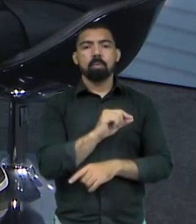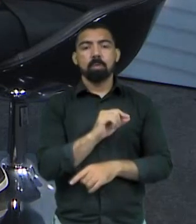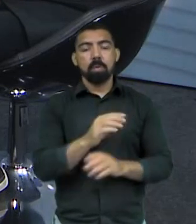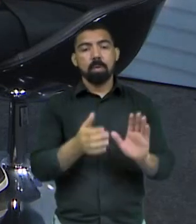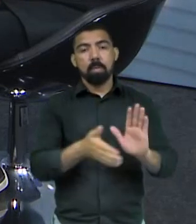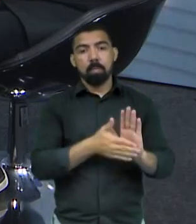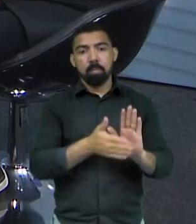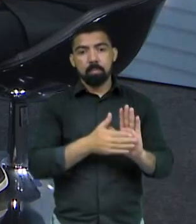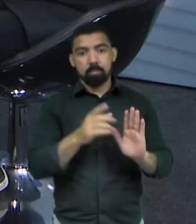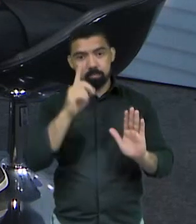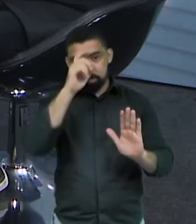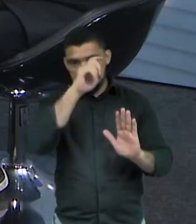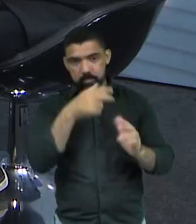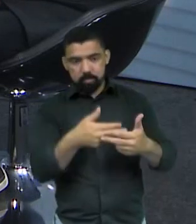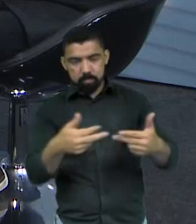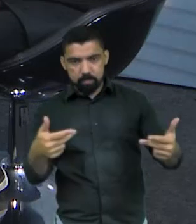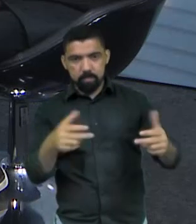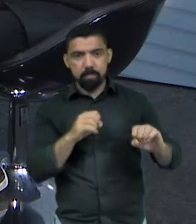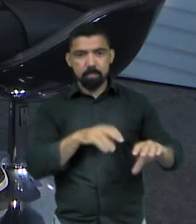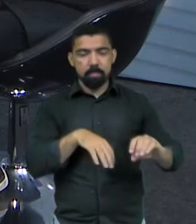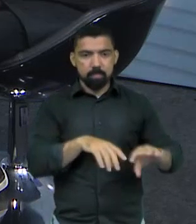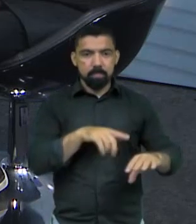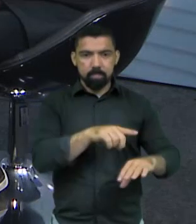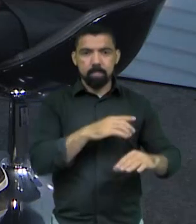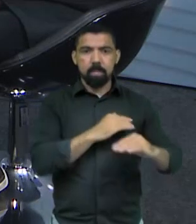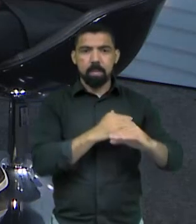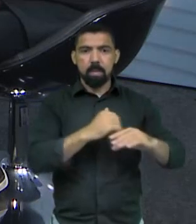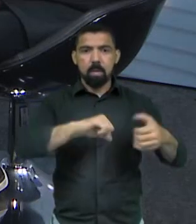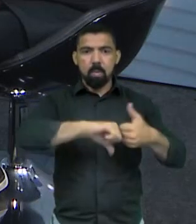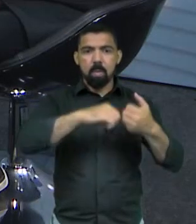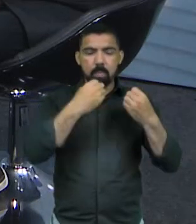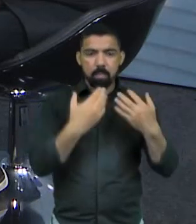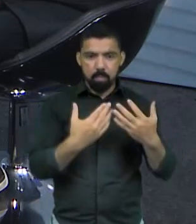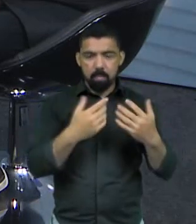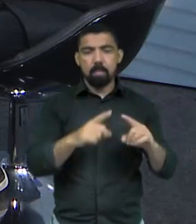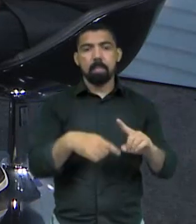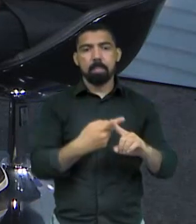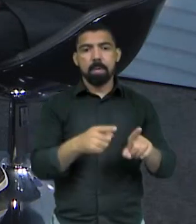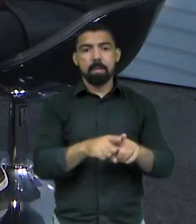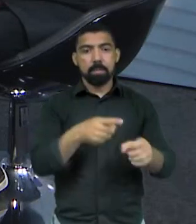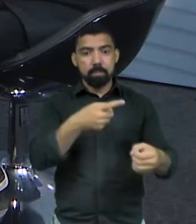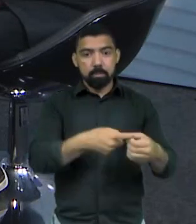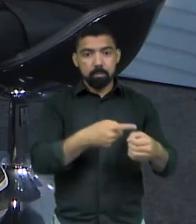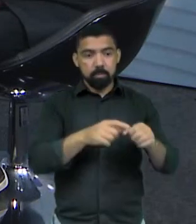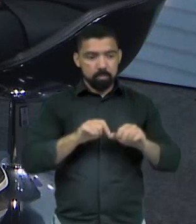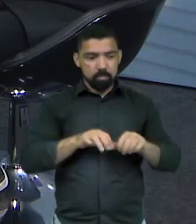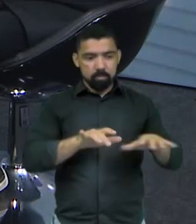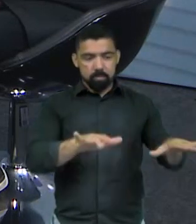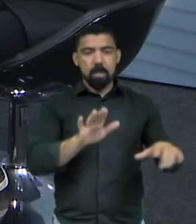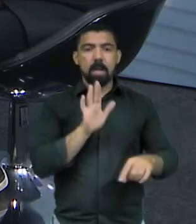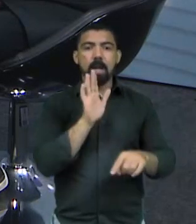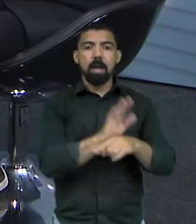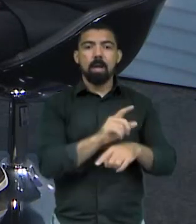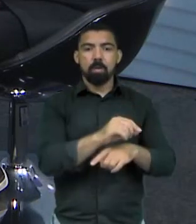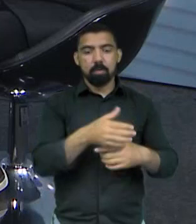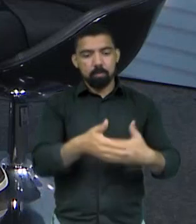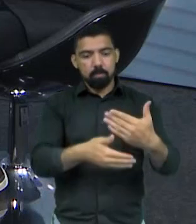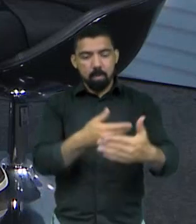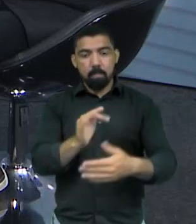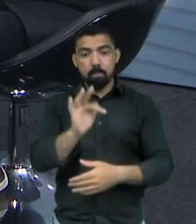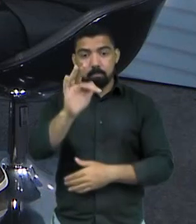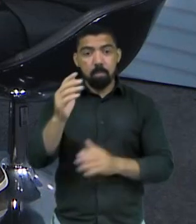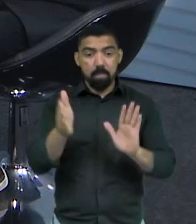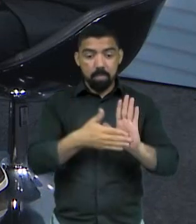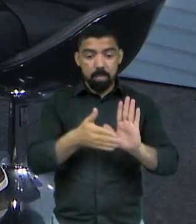propondo esses grandes desafios. Essa educação de qualidade e interiorizada faz que a gente consiga hoje